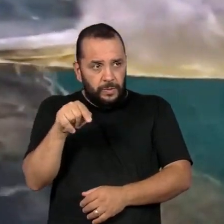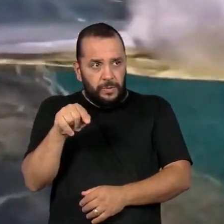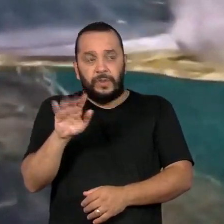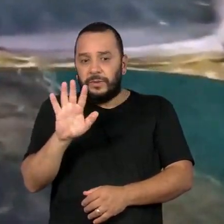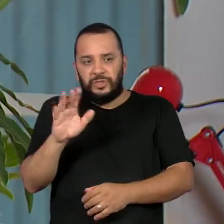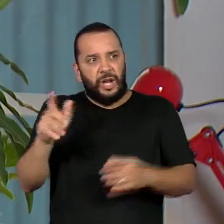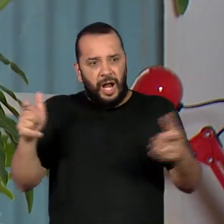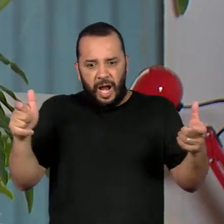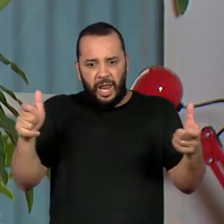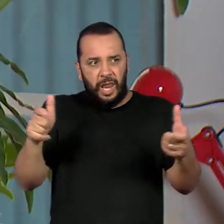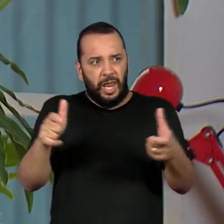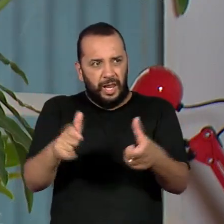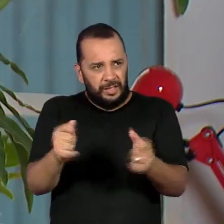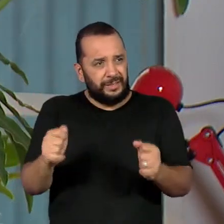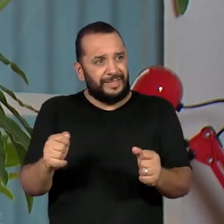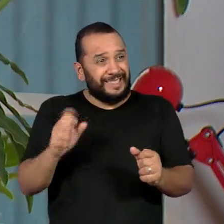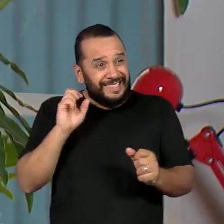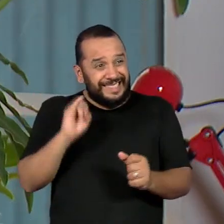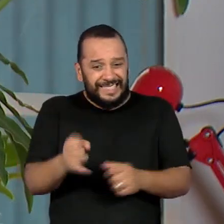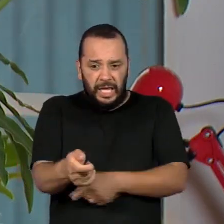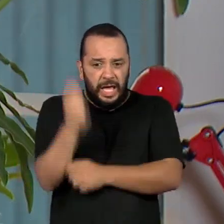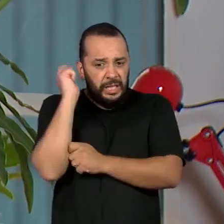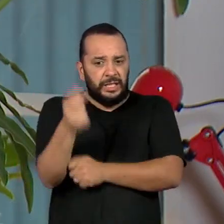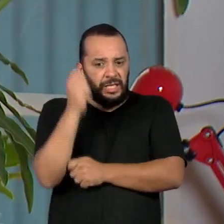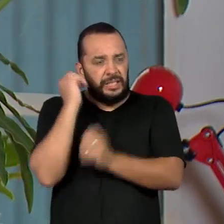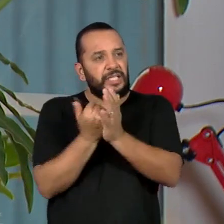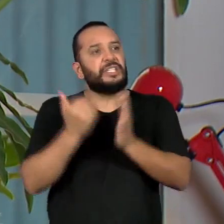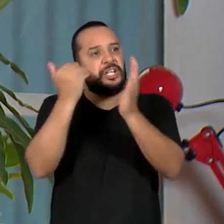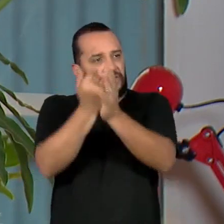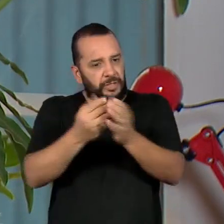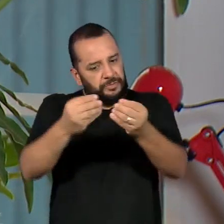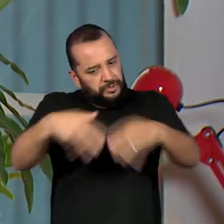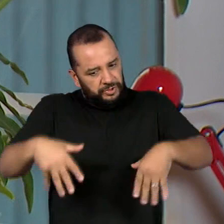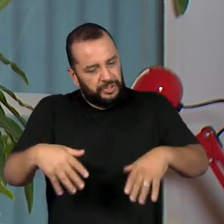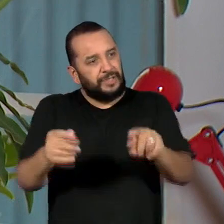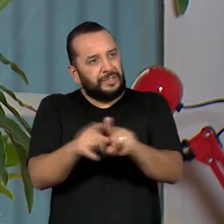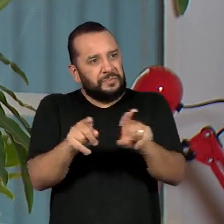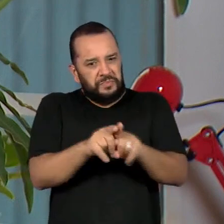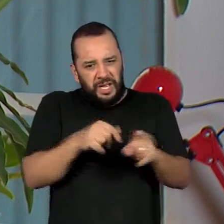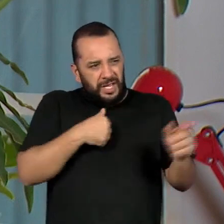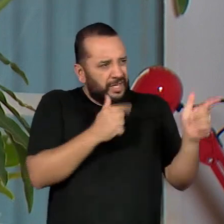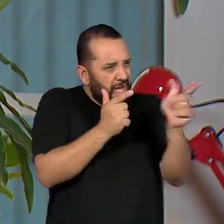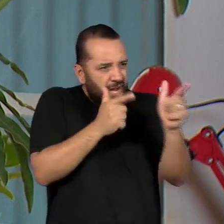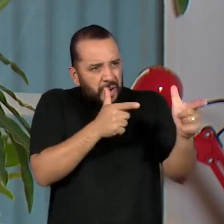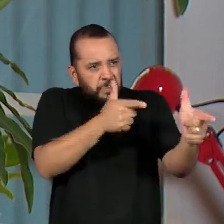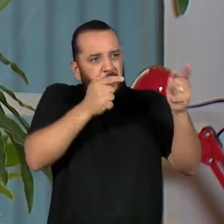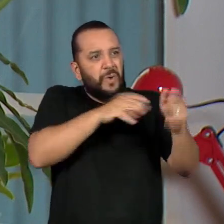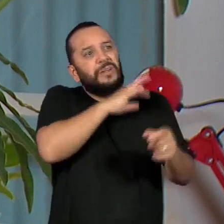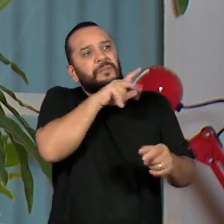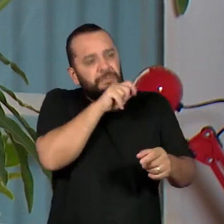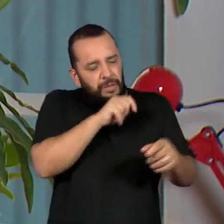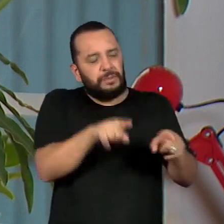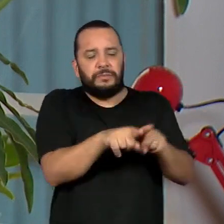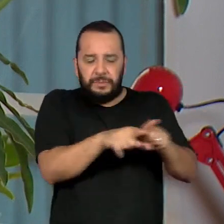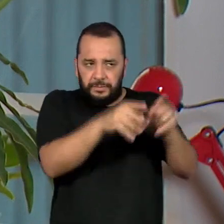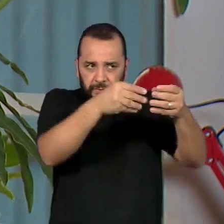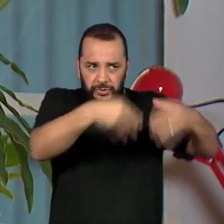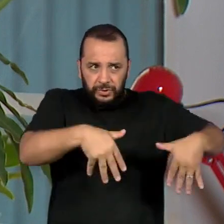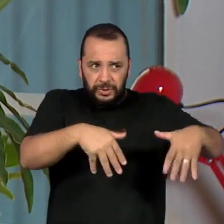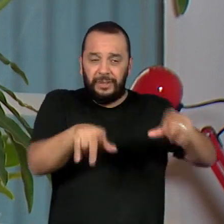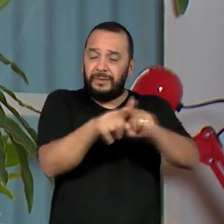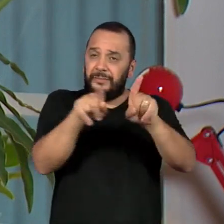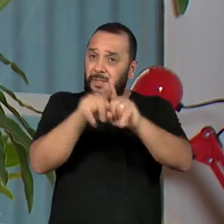é uma ameaça. E ainda há outros, por exemplo, as mudanças climáticas, que também foram causadas por nós, mas que indiretamente, nesse